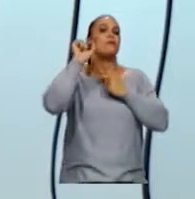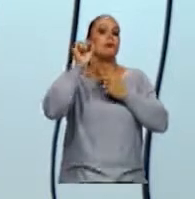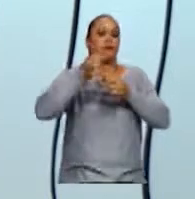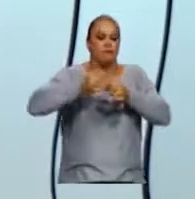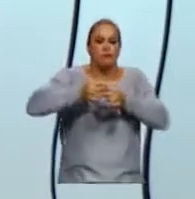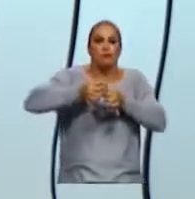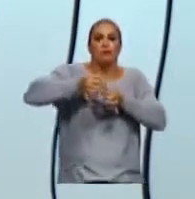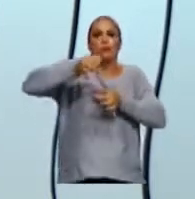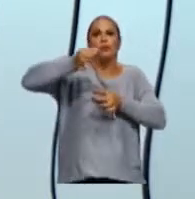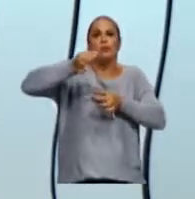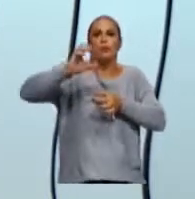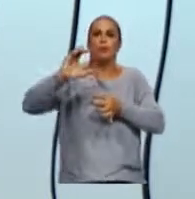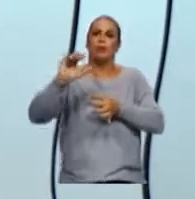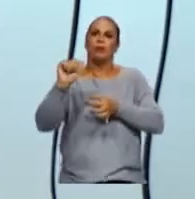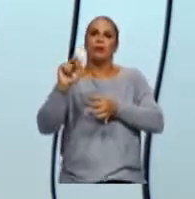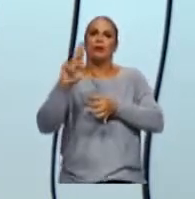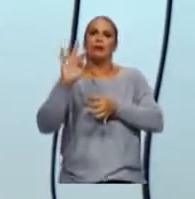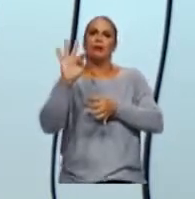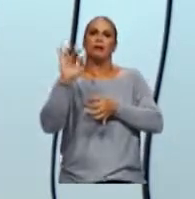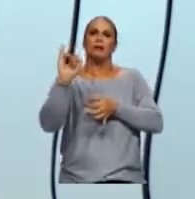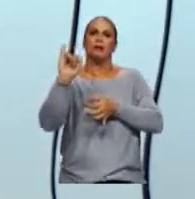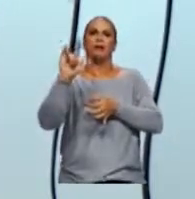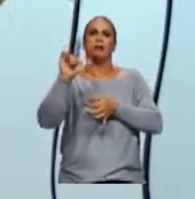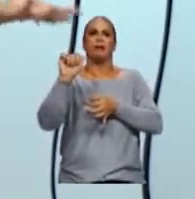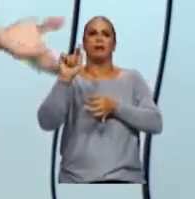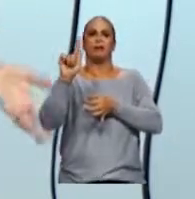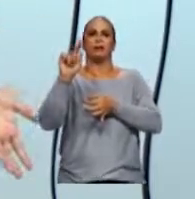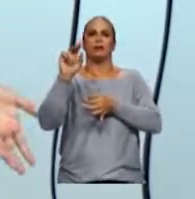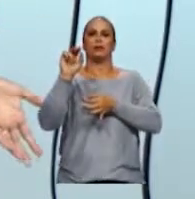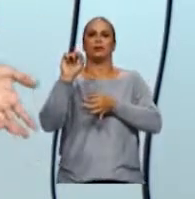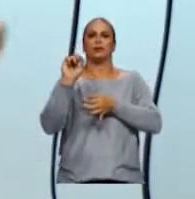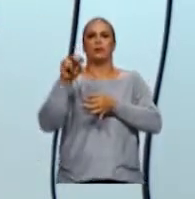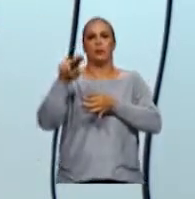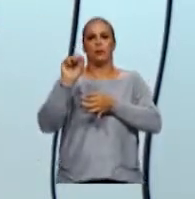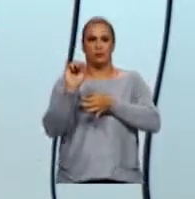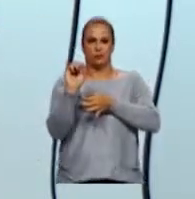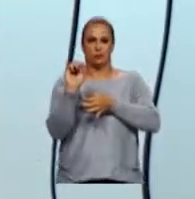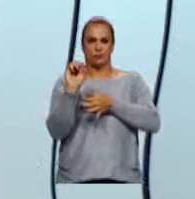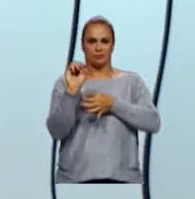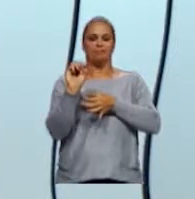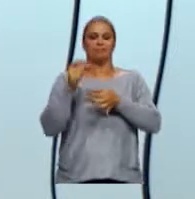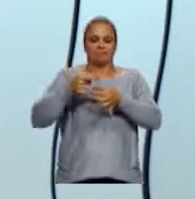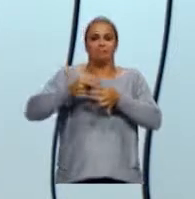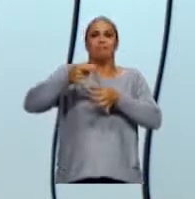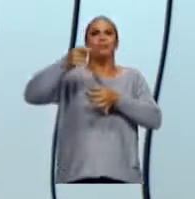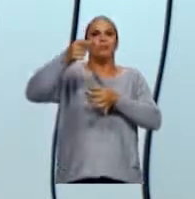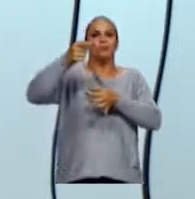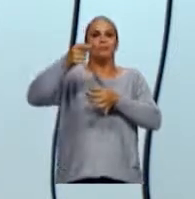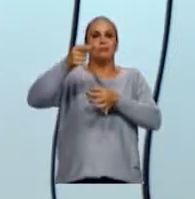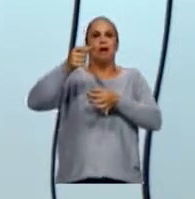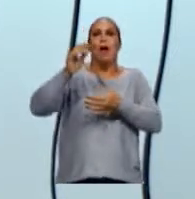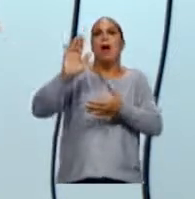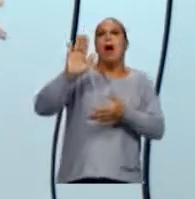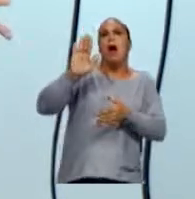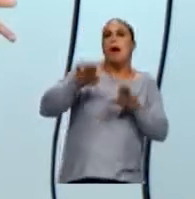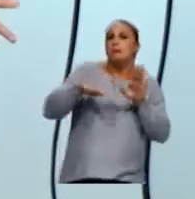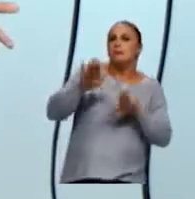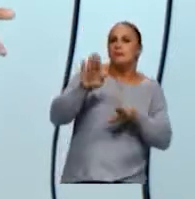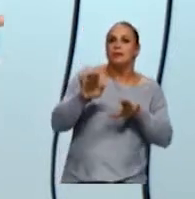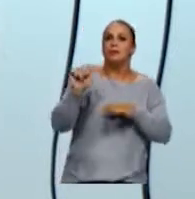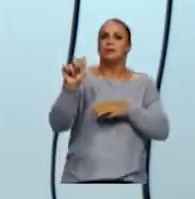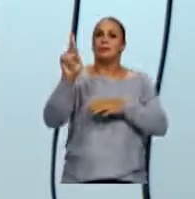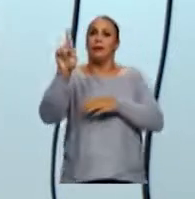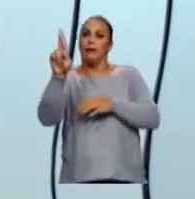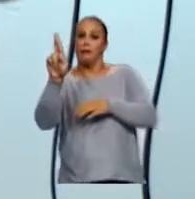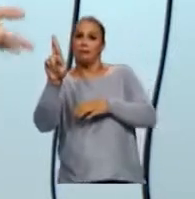a faringe tanto no aparelho digestivo e também no aparelho respiratório. Ora, ele vai passar o ar, a momentos,